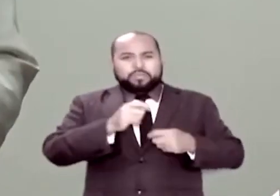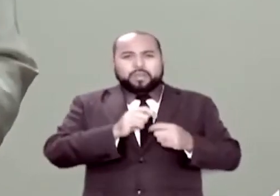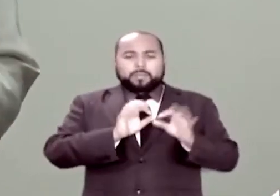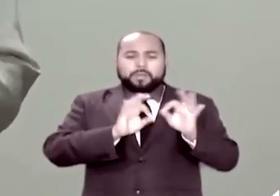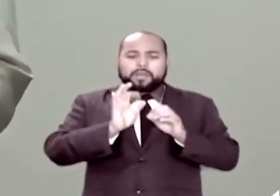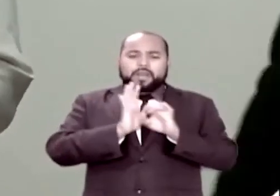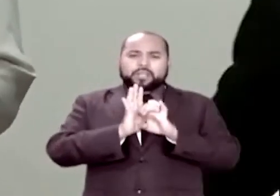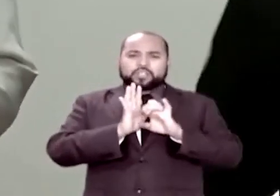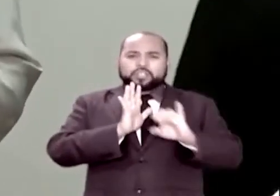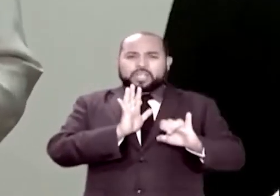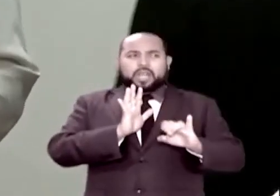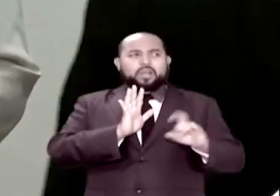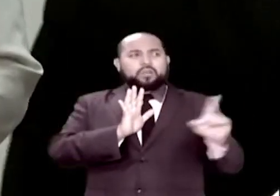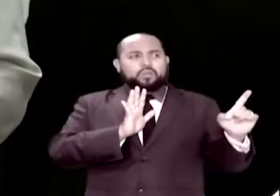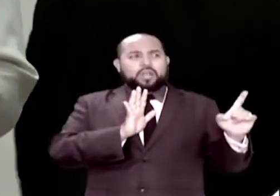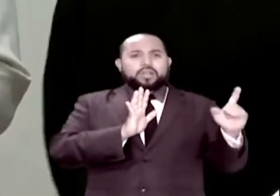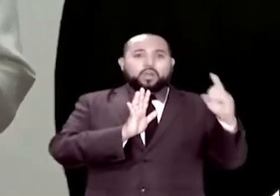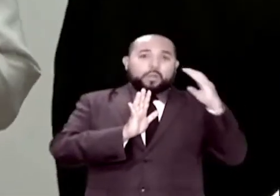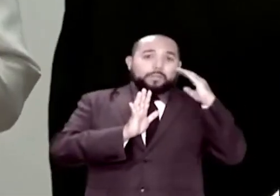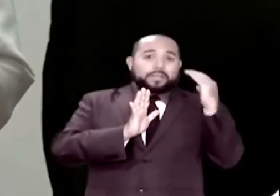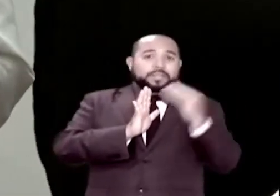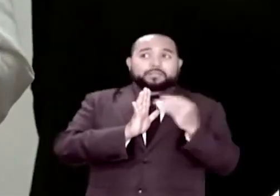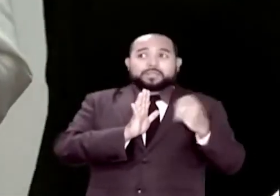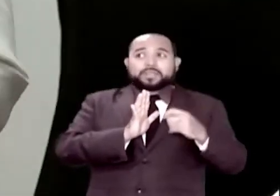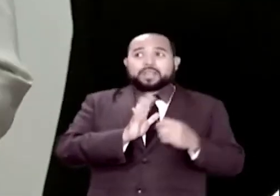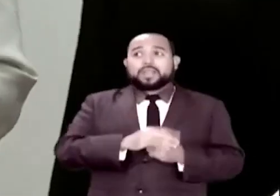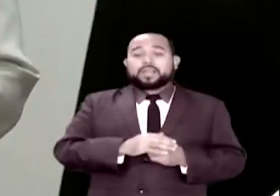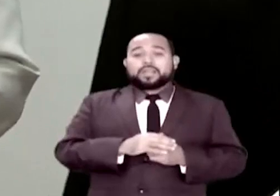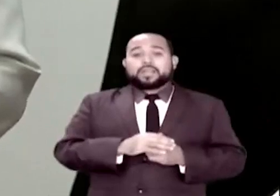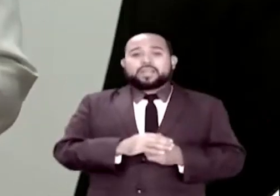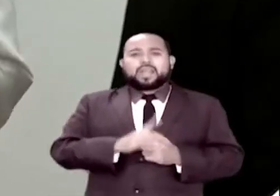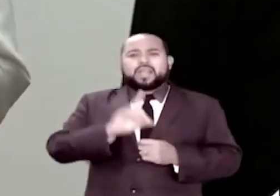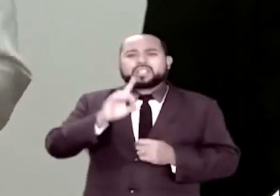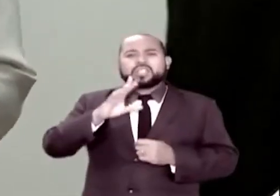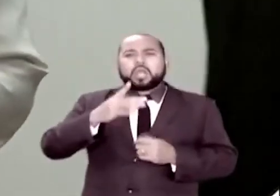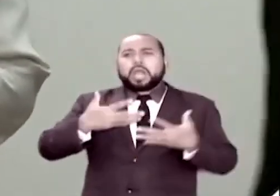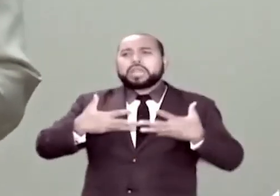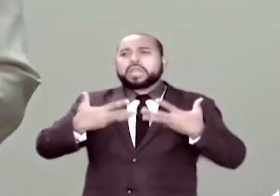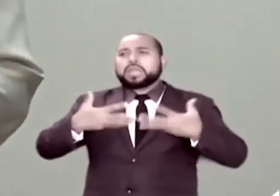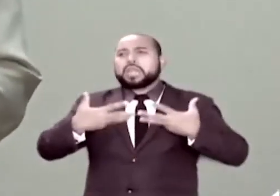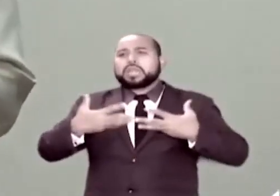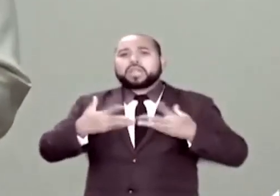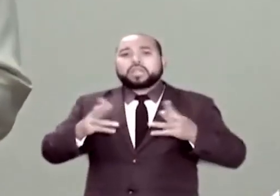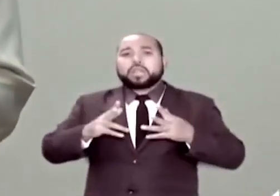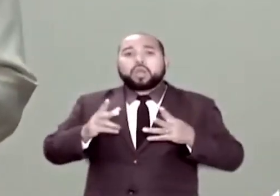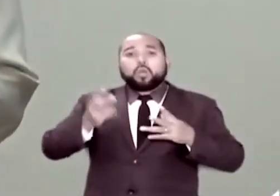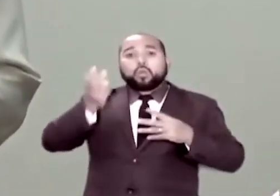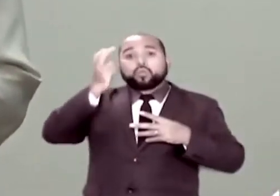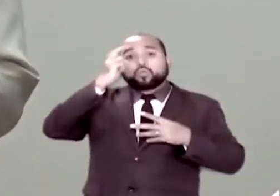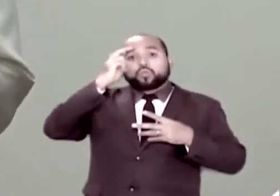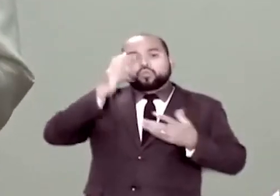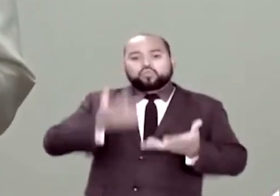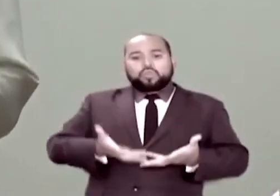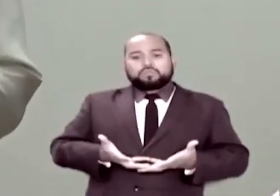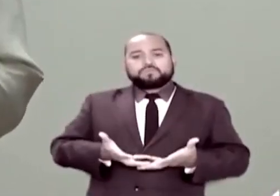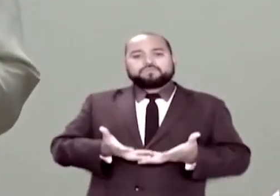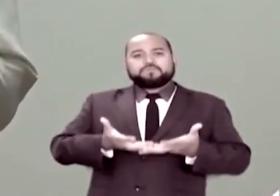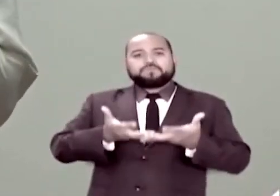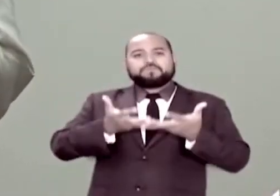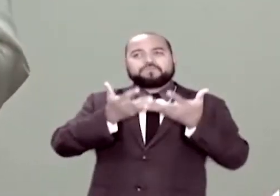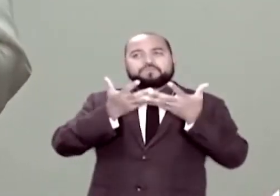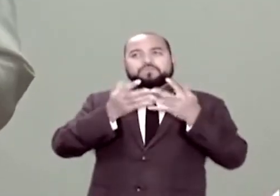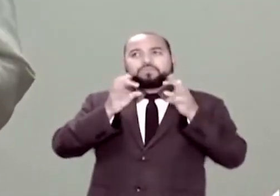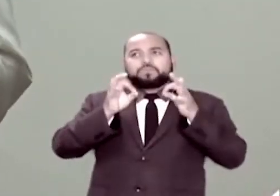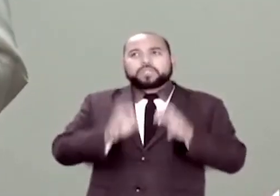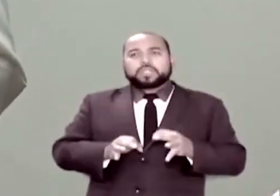política pública que é interessante porque não é apenas entretenimento é fomento a cultura no nosso município é garantir